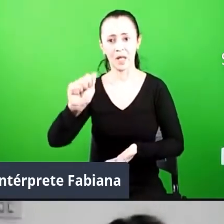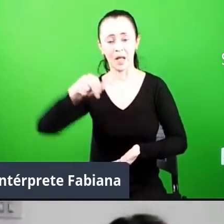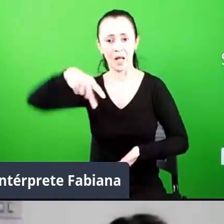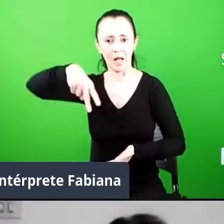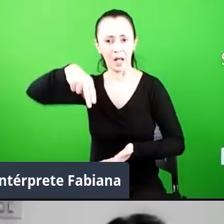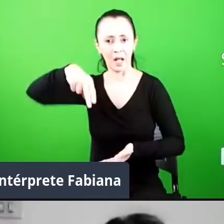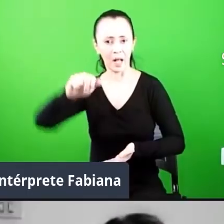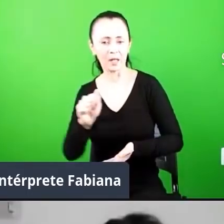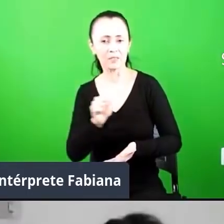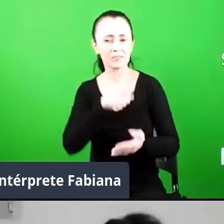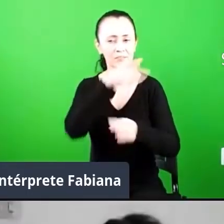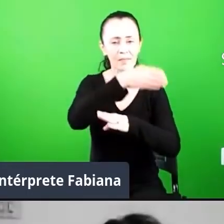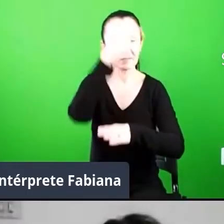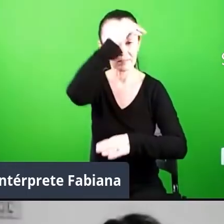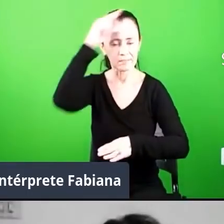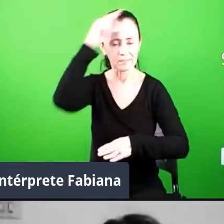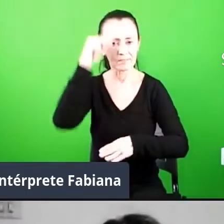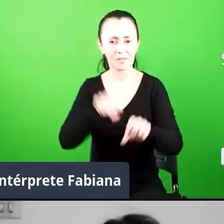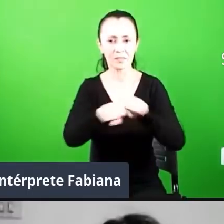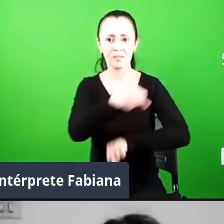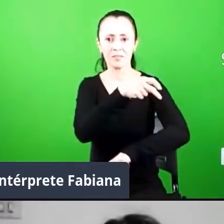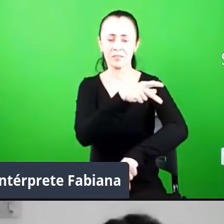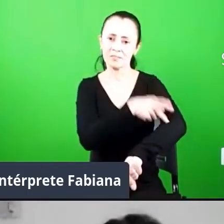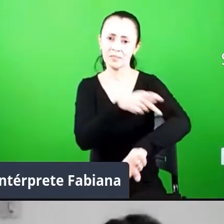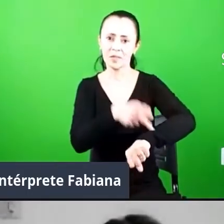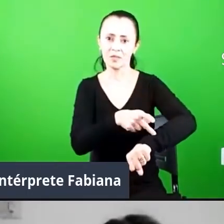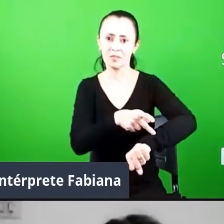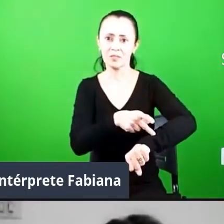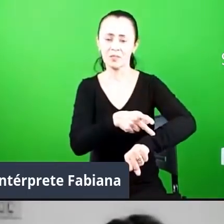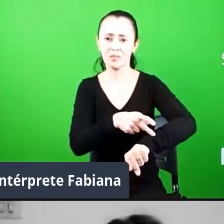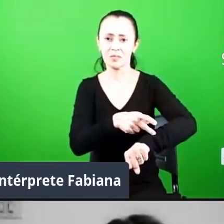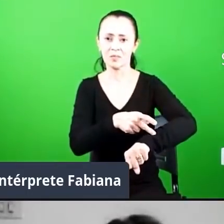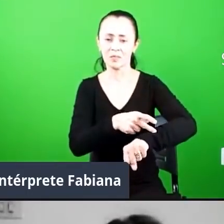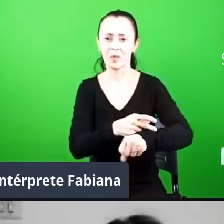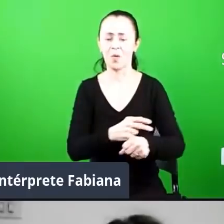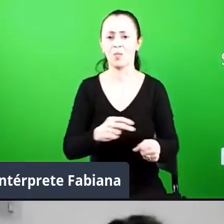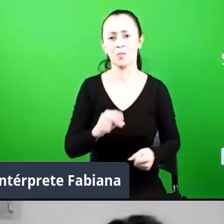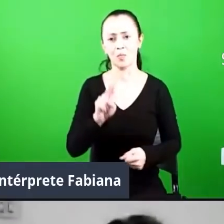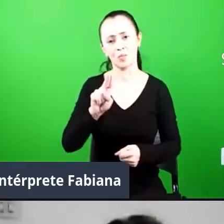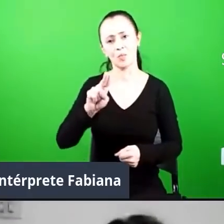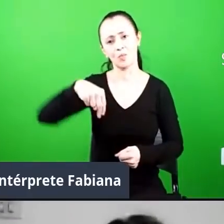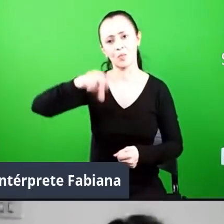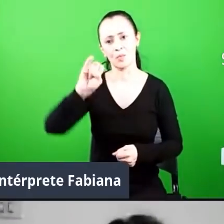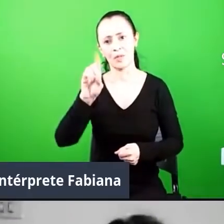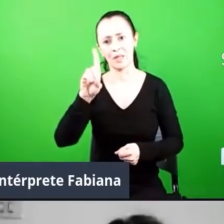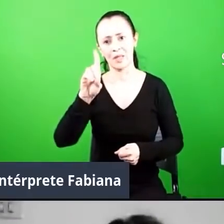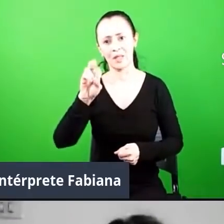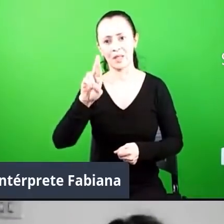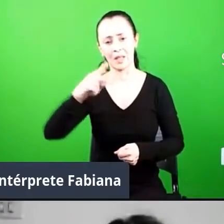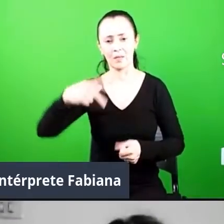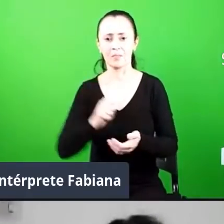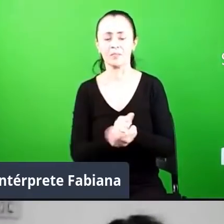é graduada em Pedagogia pela Faculdade da Uniderp e pós-graduanda em Coordenação Escolar pela